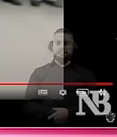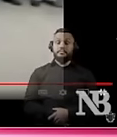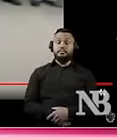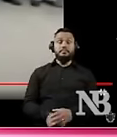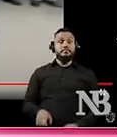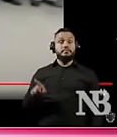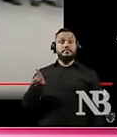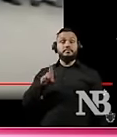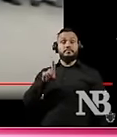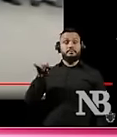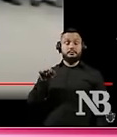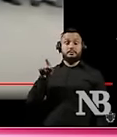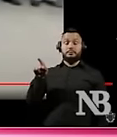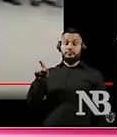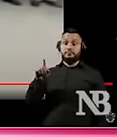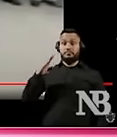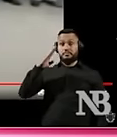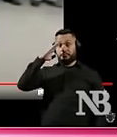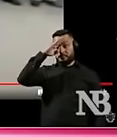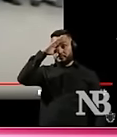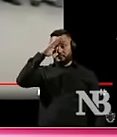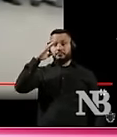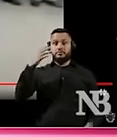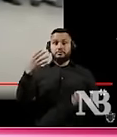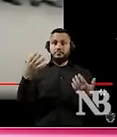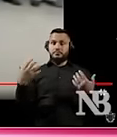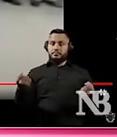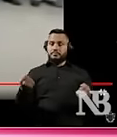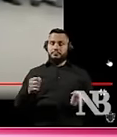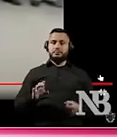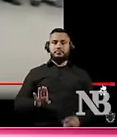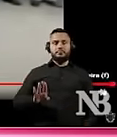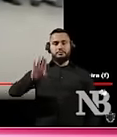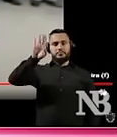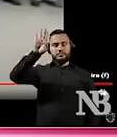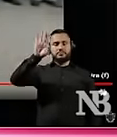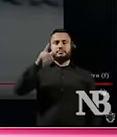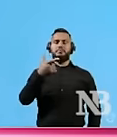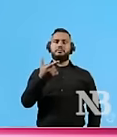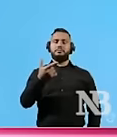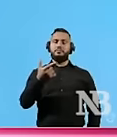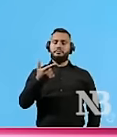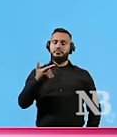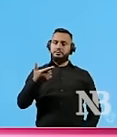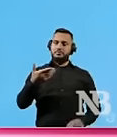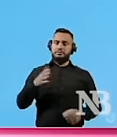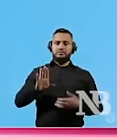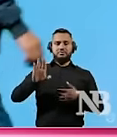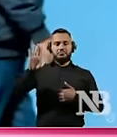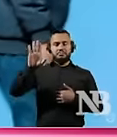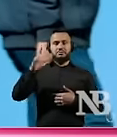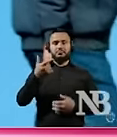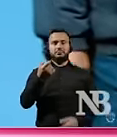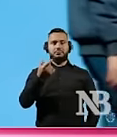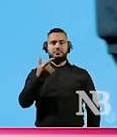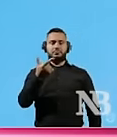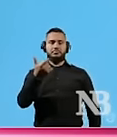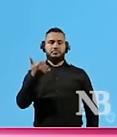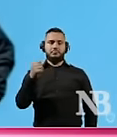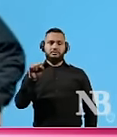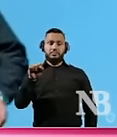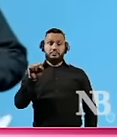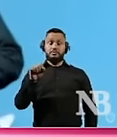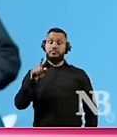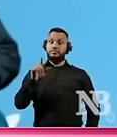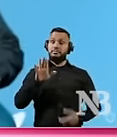Nesse dia, ele se colocou à disposição para se candidatar, né, aí em 2018. E eu quero mostrar algumas coisas para vocês, de que